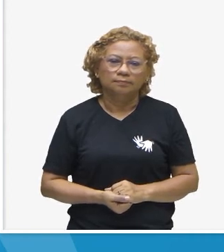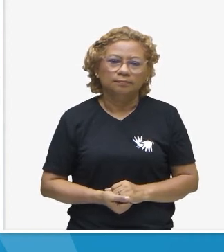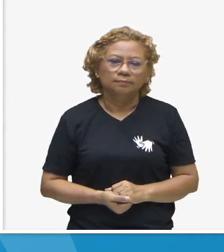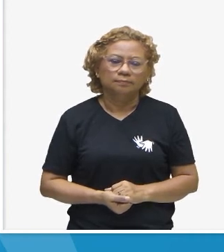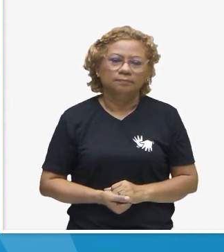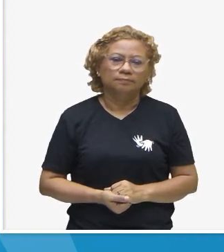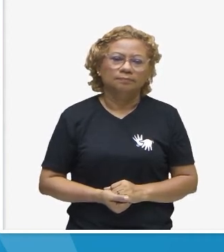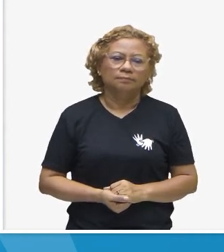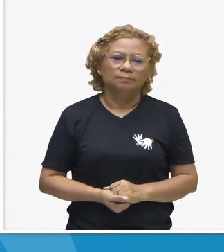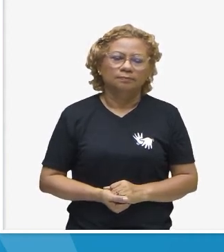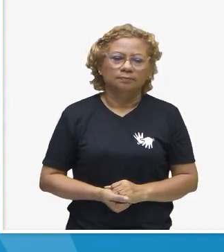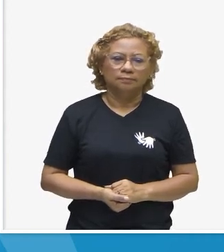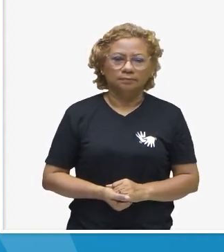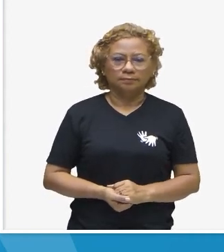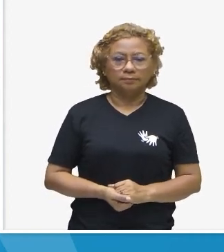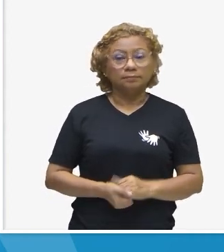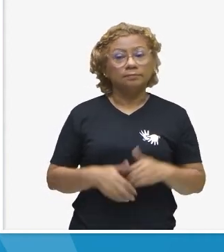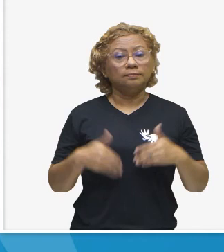nós temos aqui